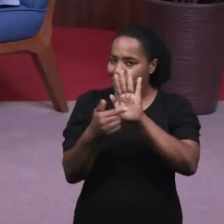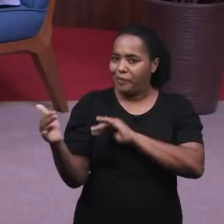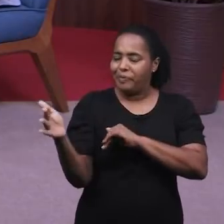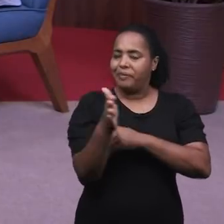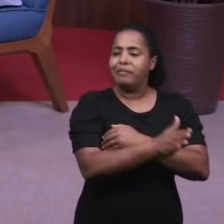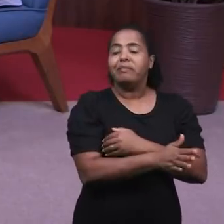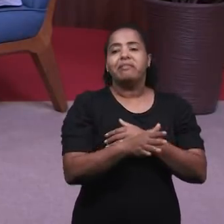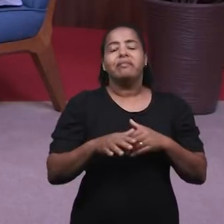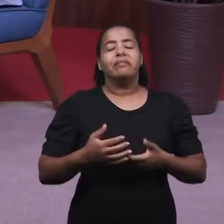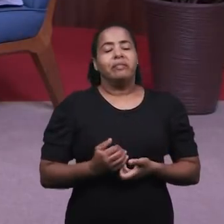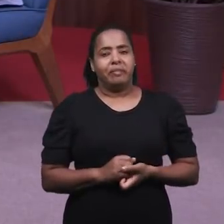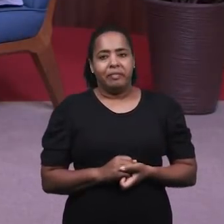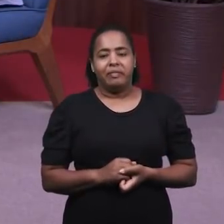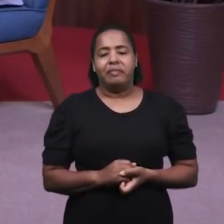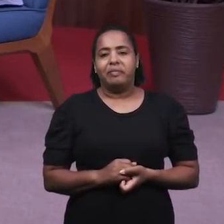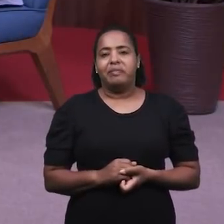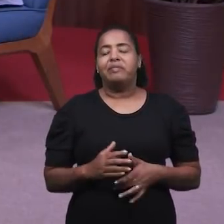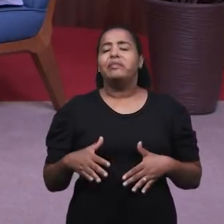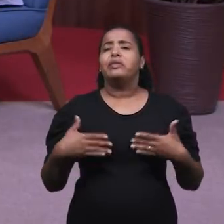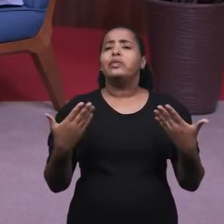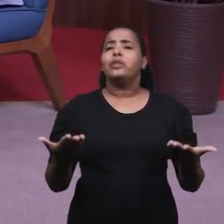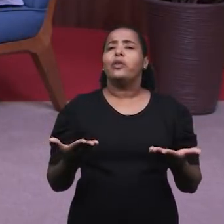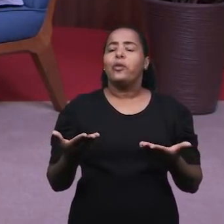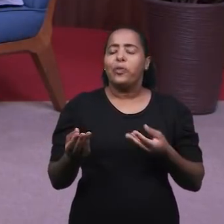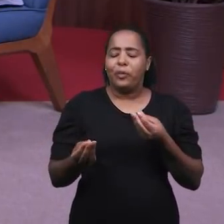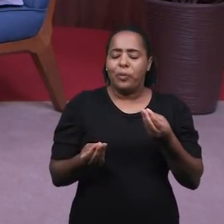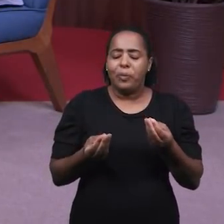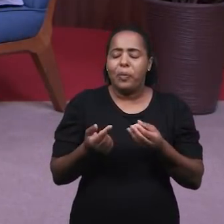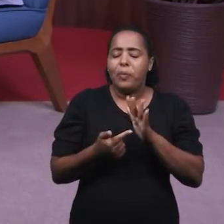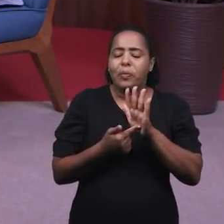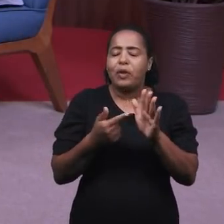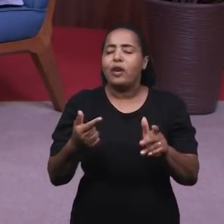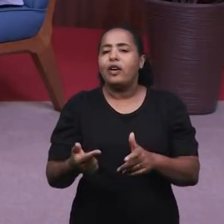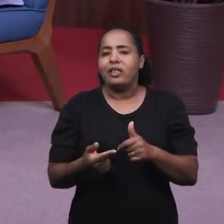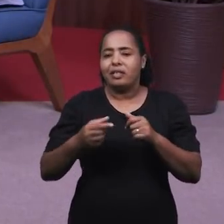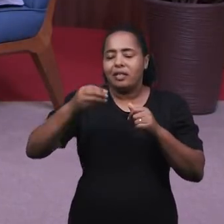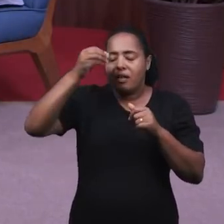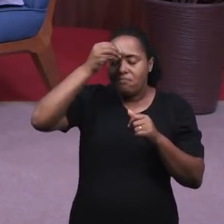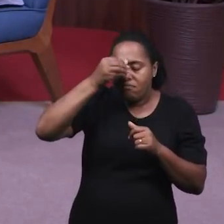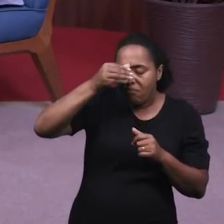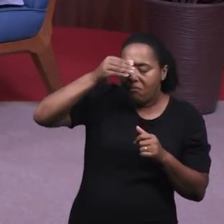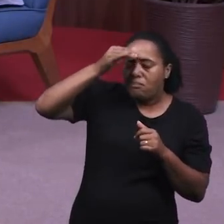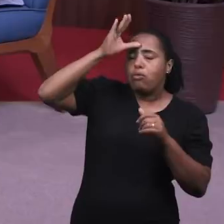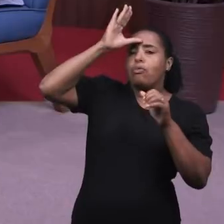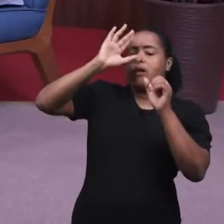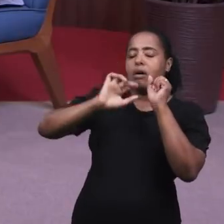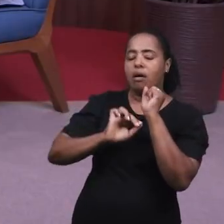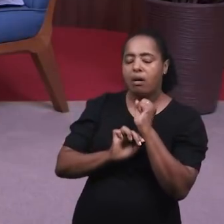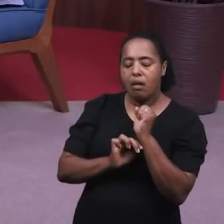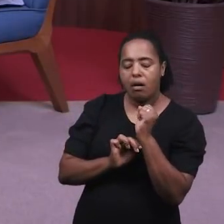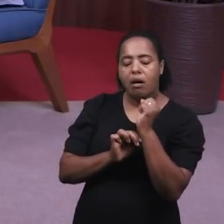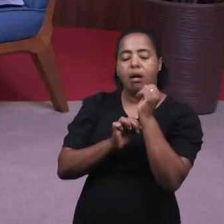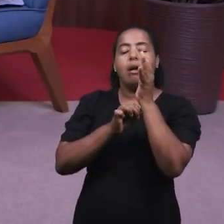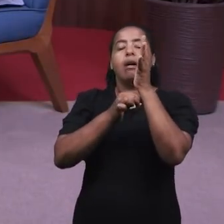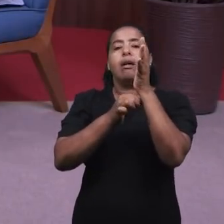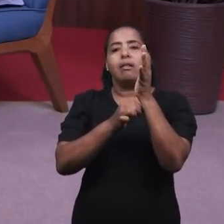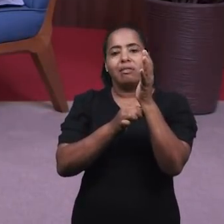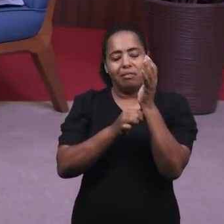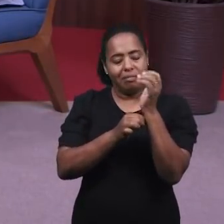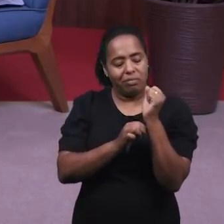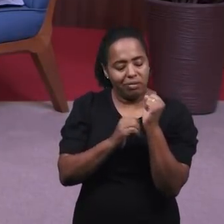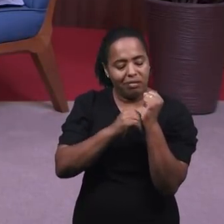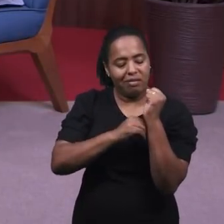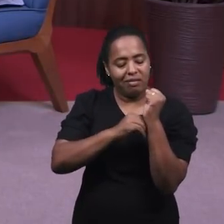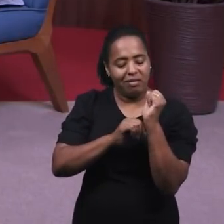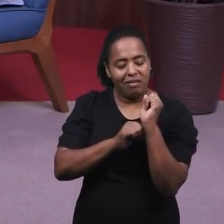Muito bem, estamos falando sobre o alcance, ou a ampliação do alcance do mistério do